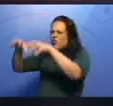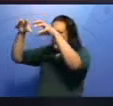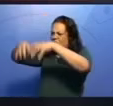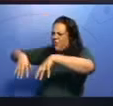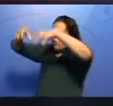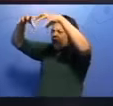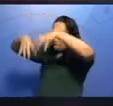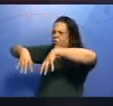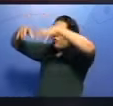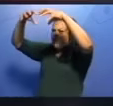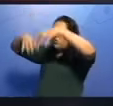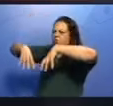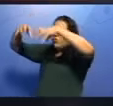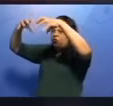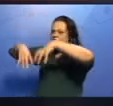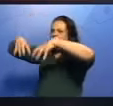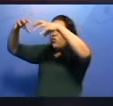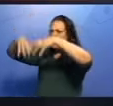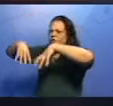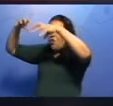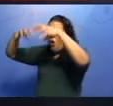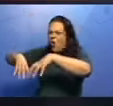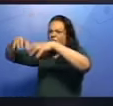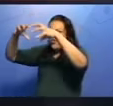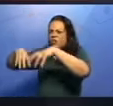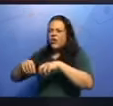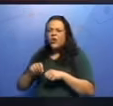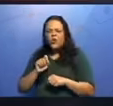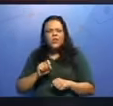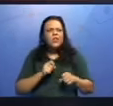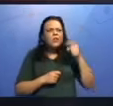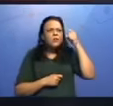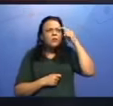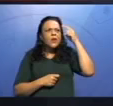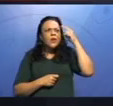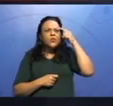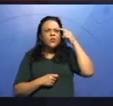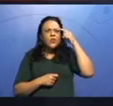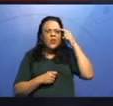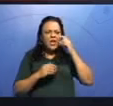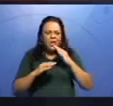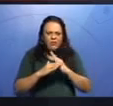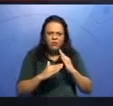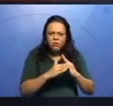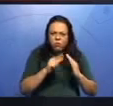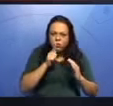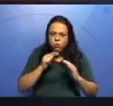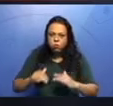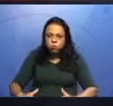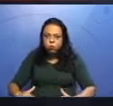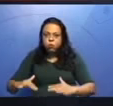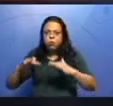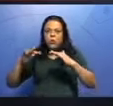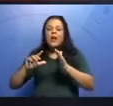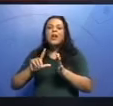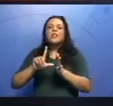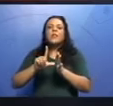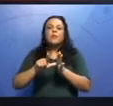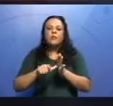leio? Quando eu falo? A chuva foi violenta. O que que vem na minha cabeça? Derrubou tudo, alagou tudo. Mas aí